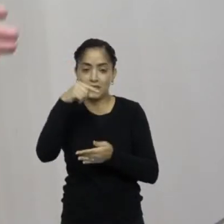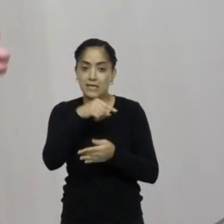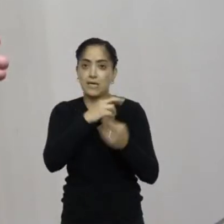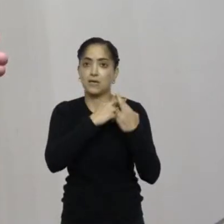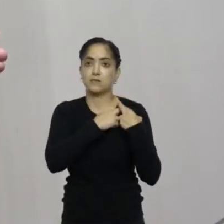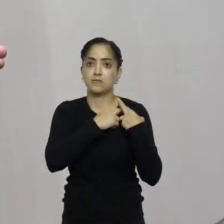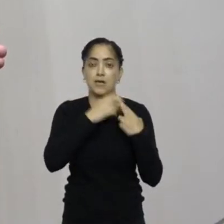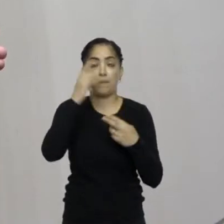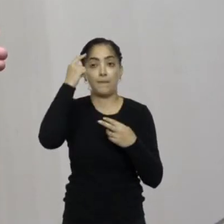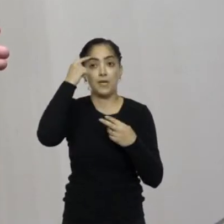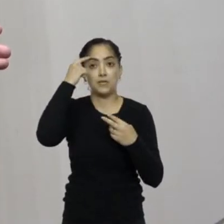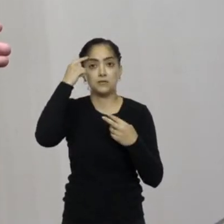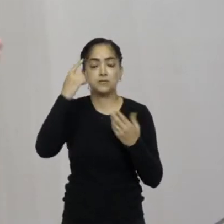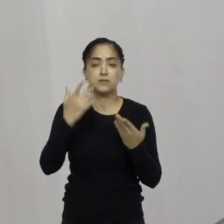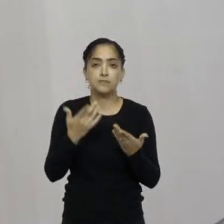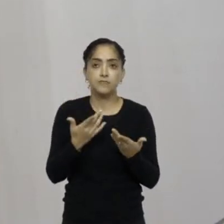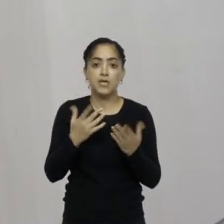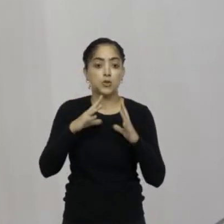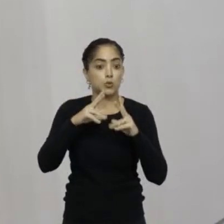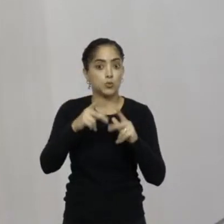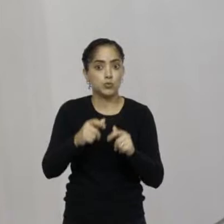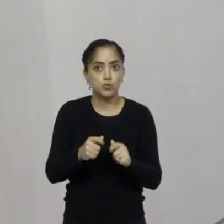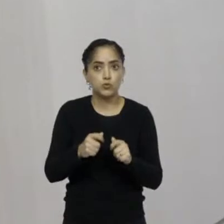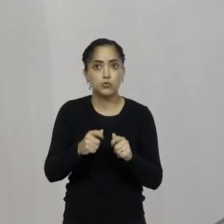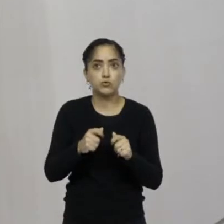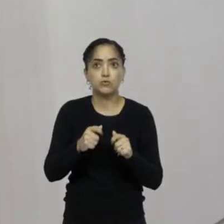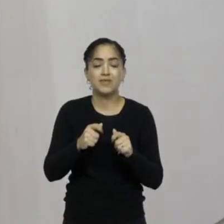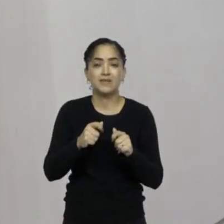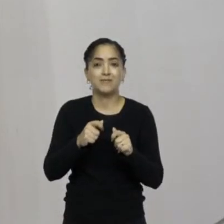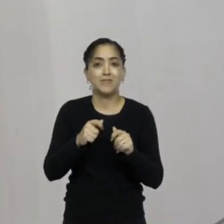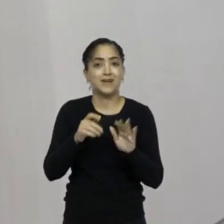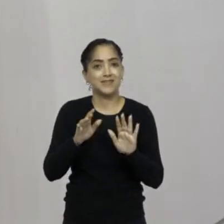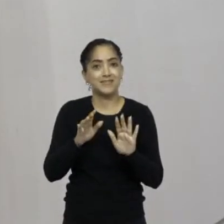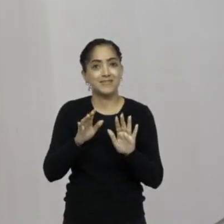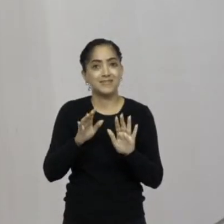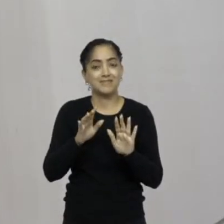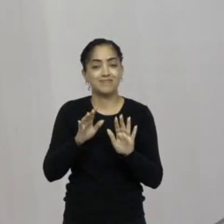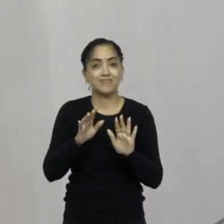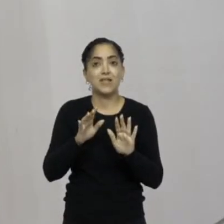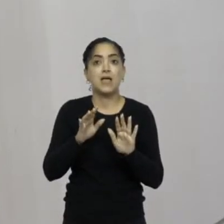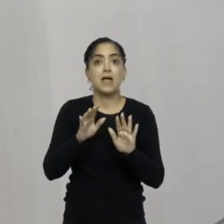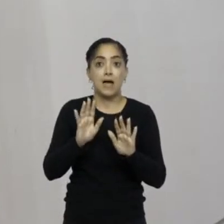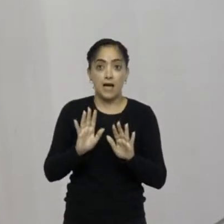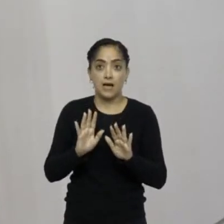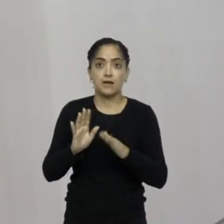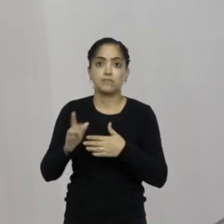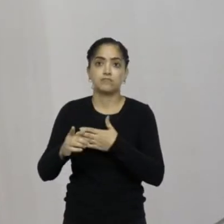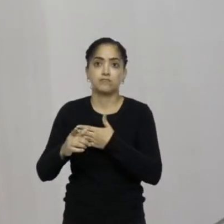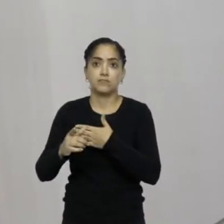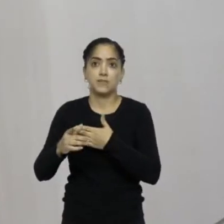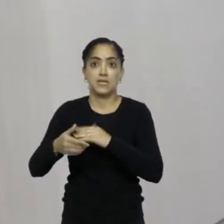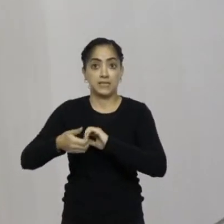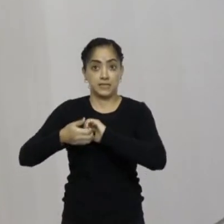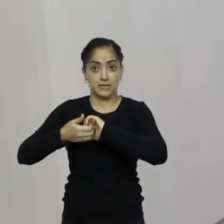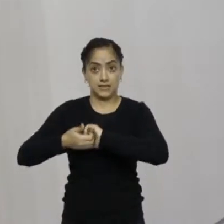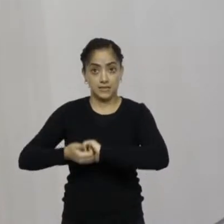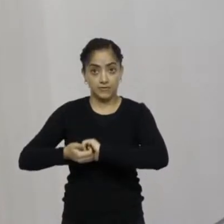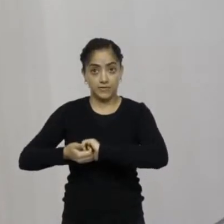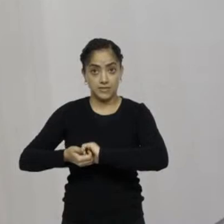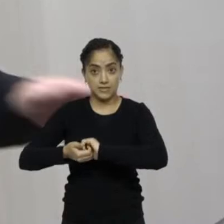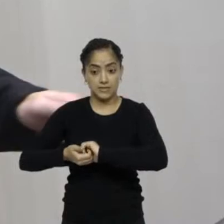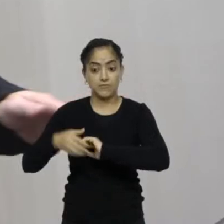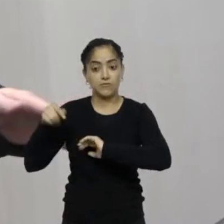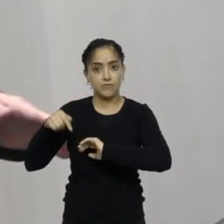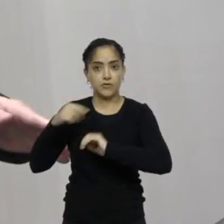por tudo. Né? E, na verdade, não é assim. A Defesa Civil é responsável pela manutenção e pela operação da barragem,